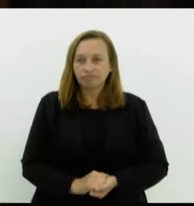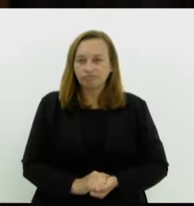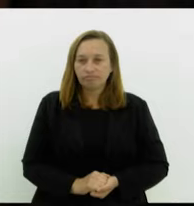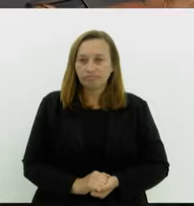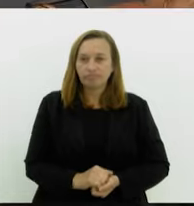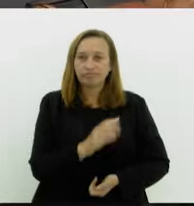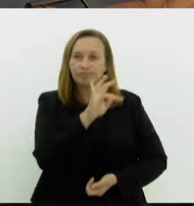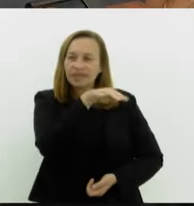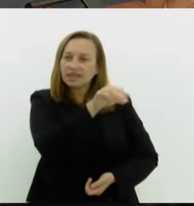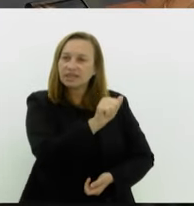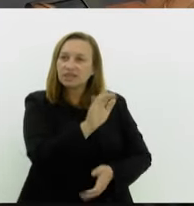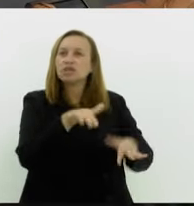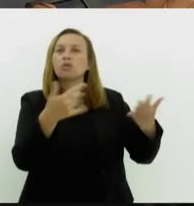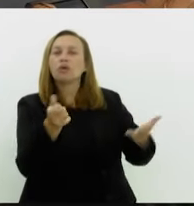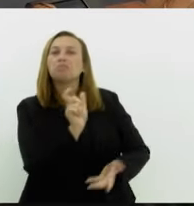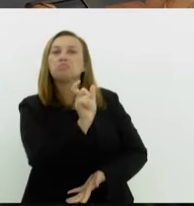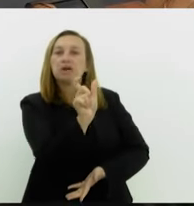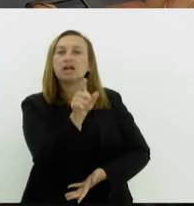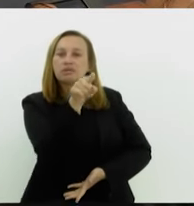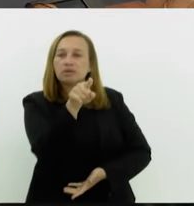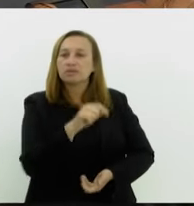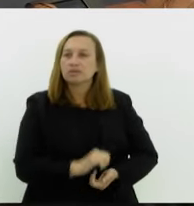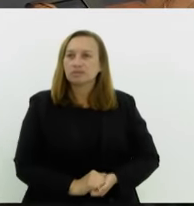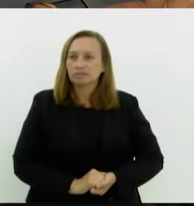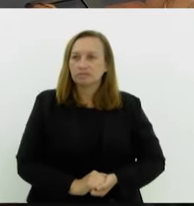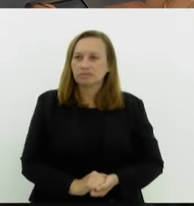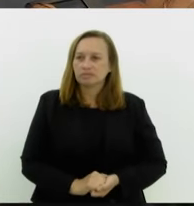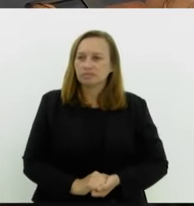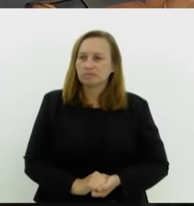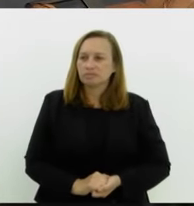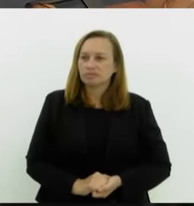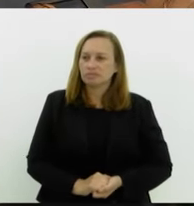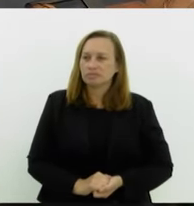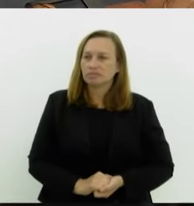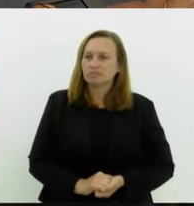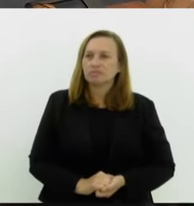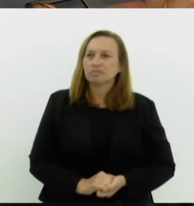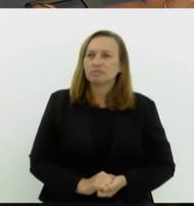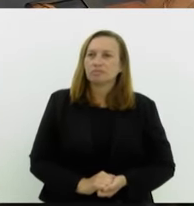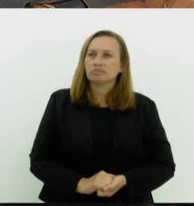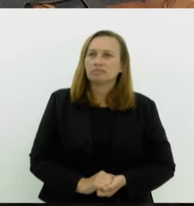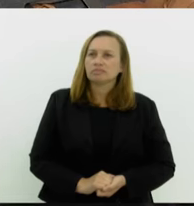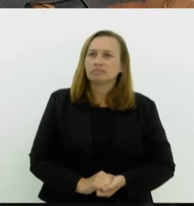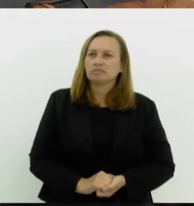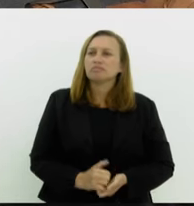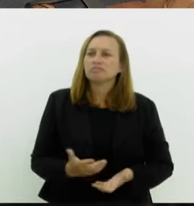Benedita que palavra seria essa para você é